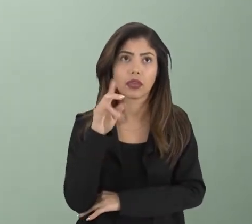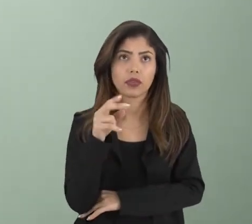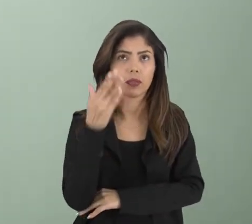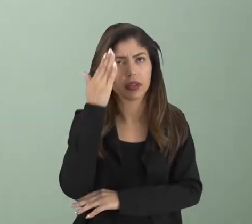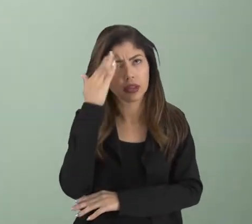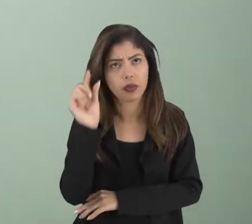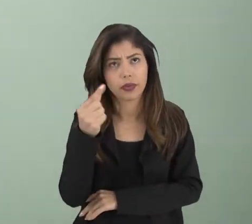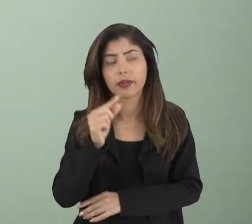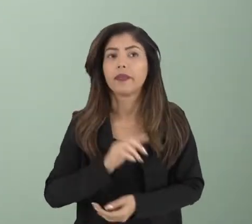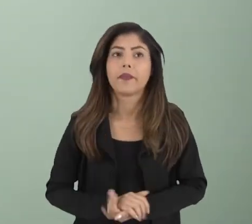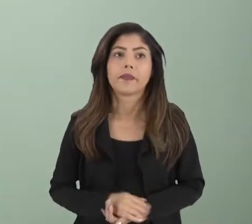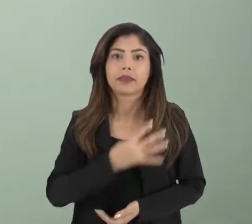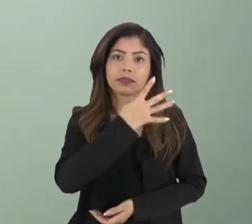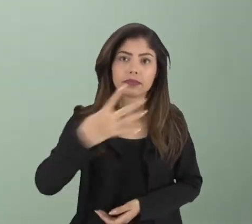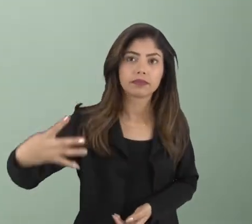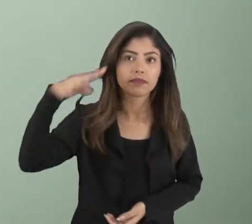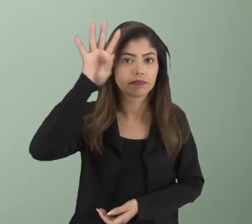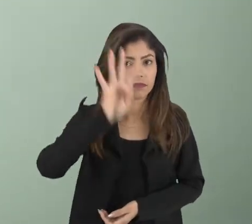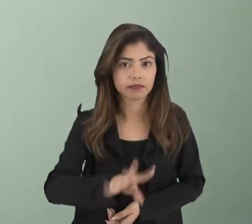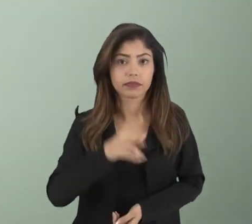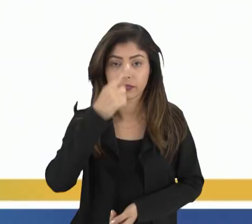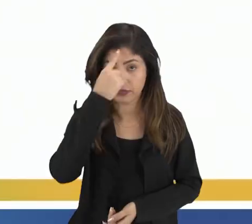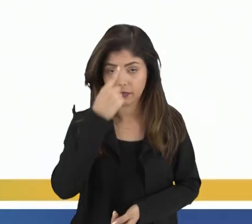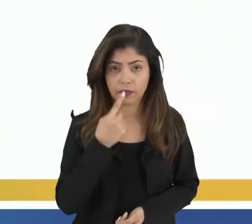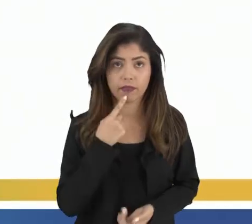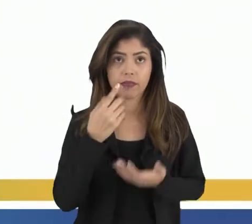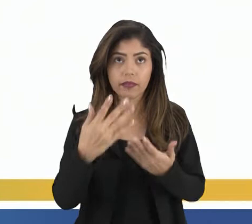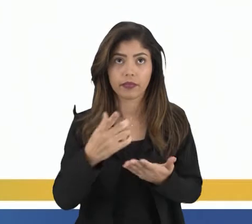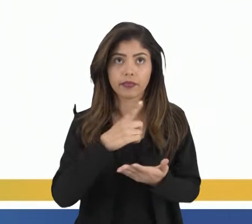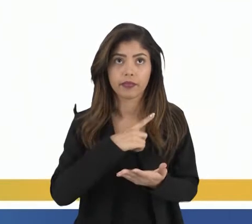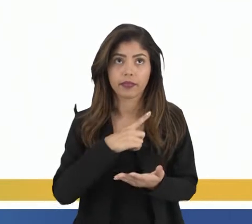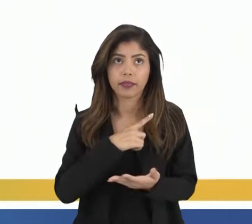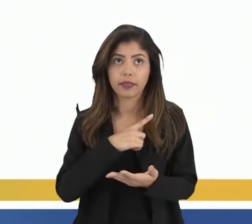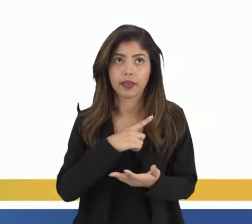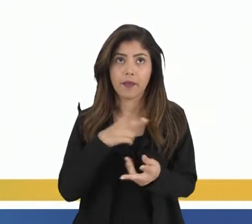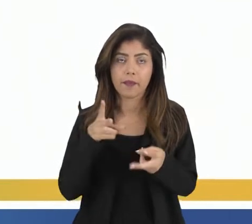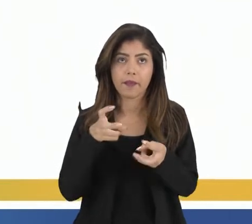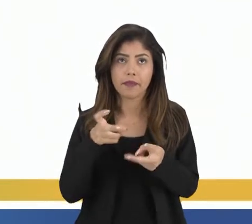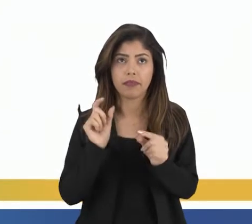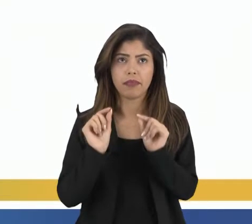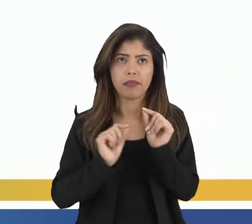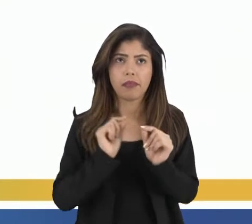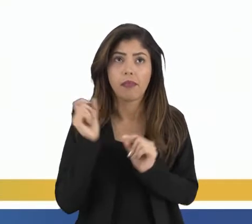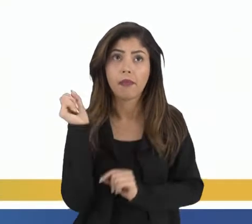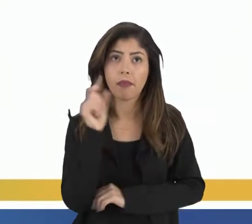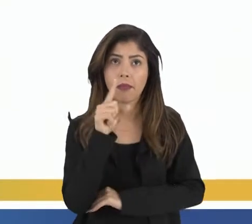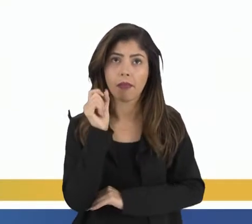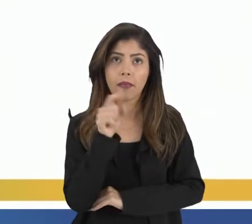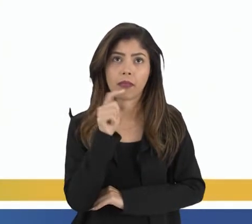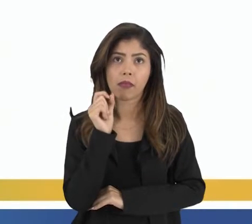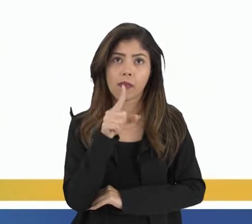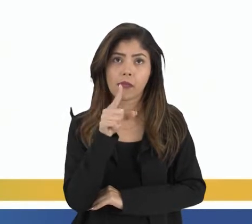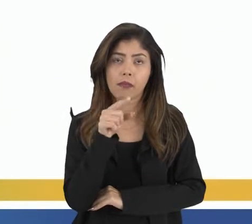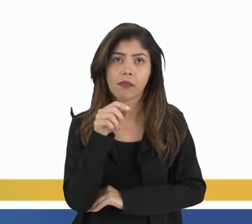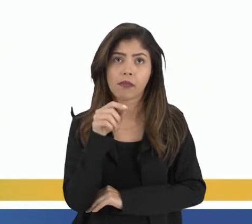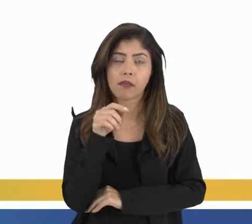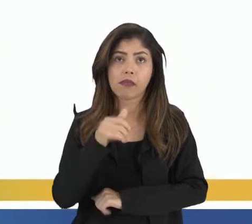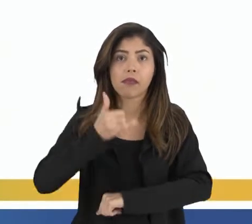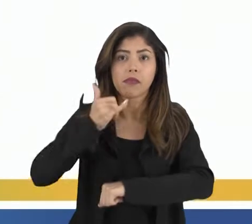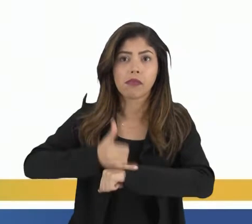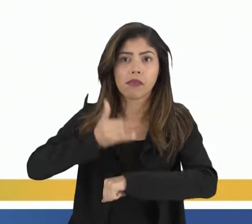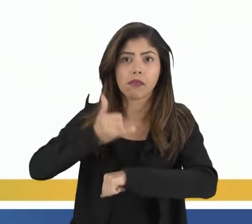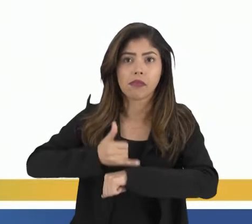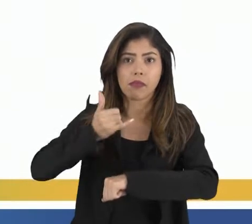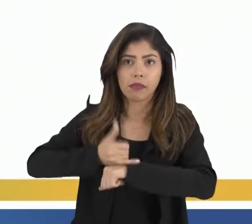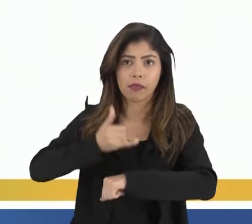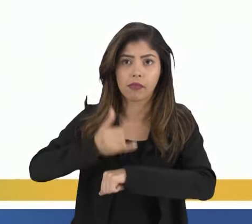pouquinho. Nessa tabela periódica que vocês estão percebendo, nós temos aí nela, em azul temos os metais, temos os